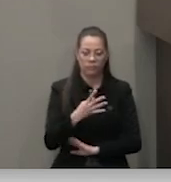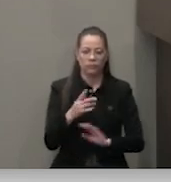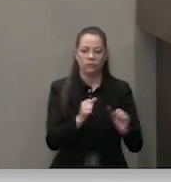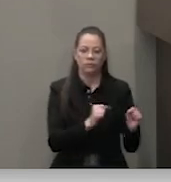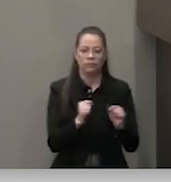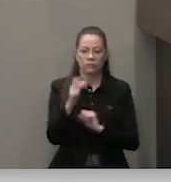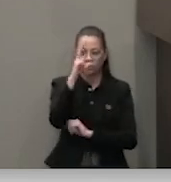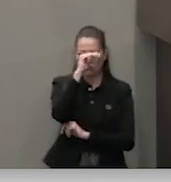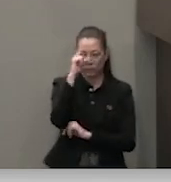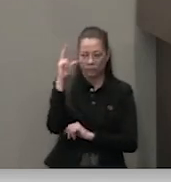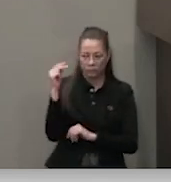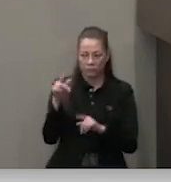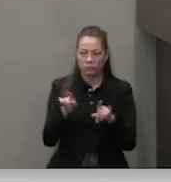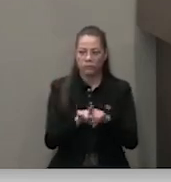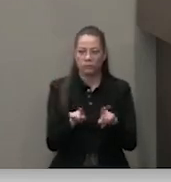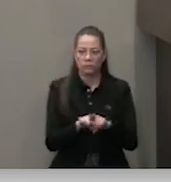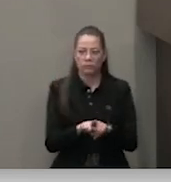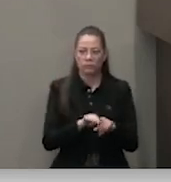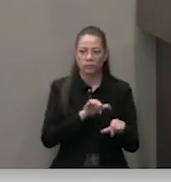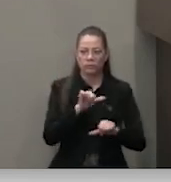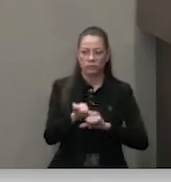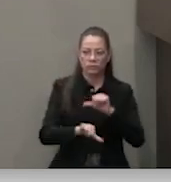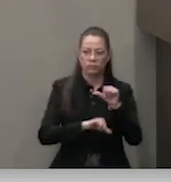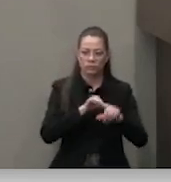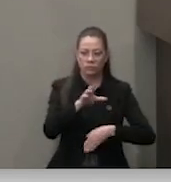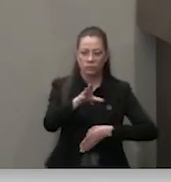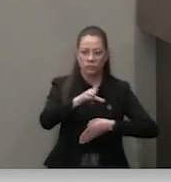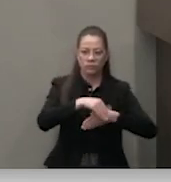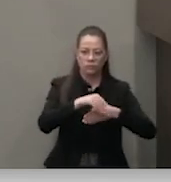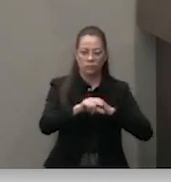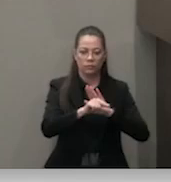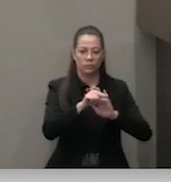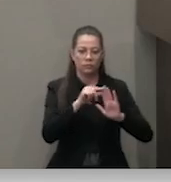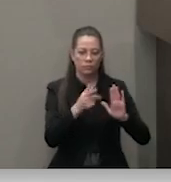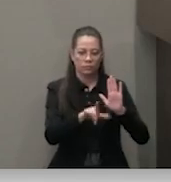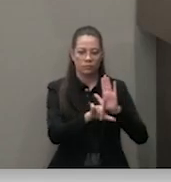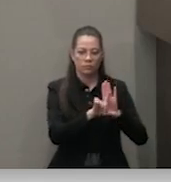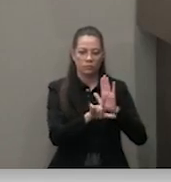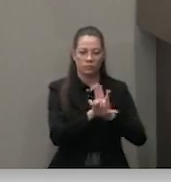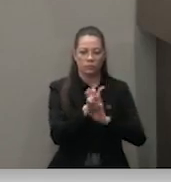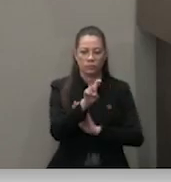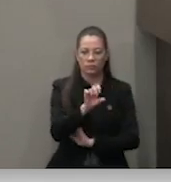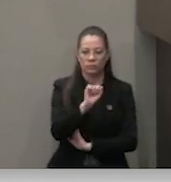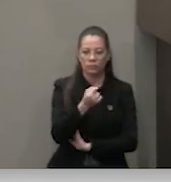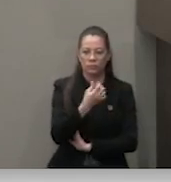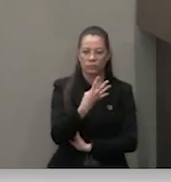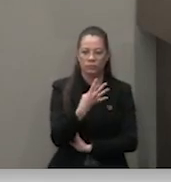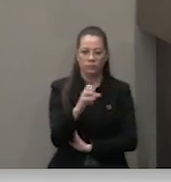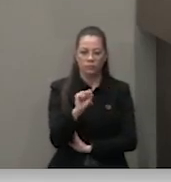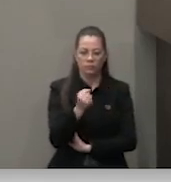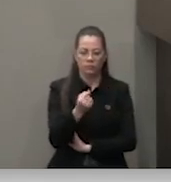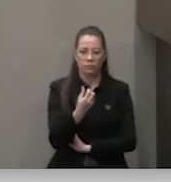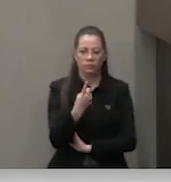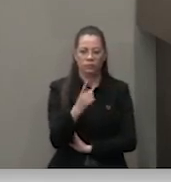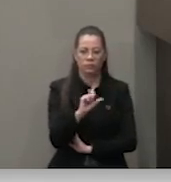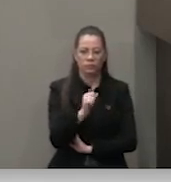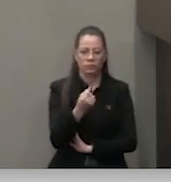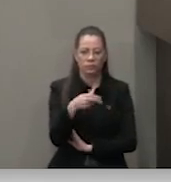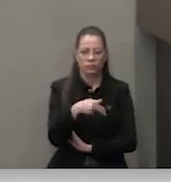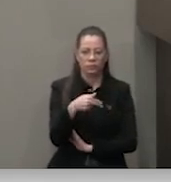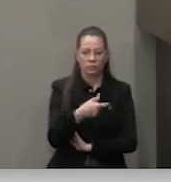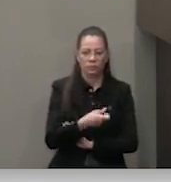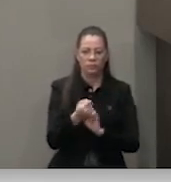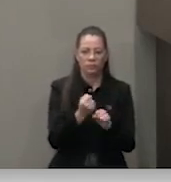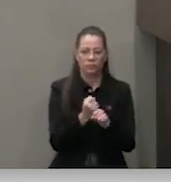Executivo Municipal que altera e acresce os dispositivos da Lei 5848 de 18 de dezembro de